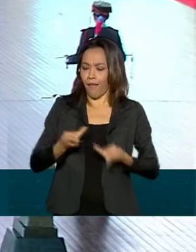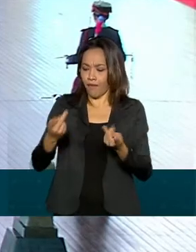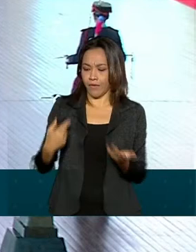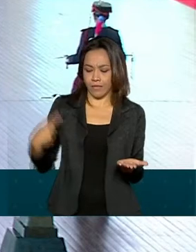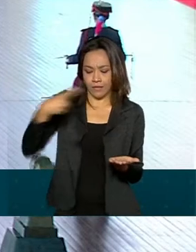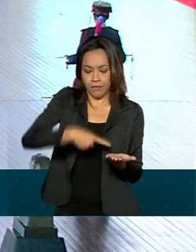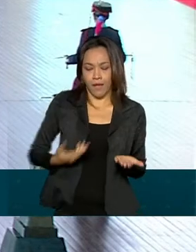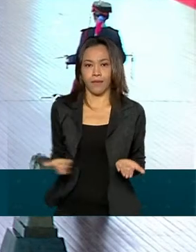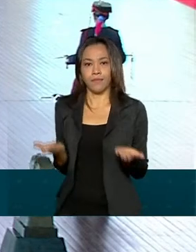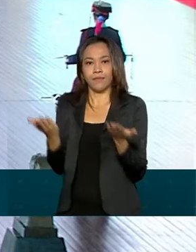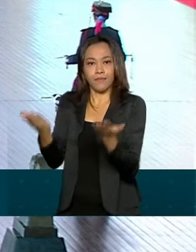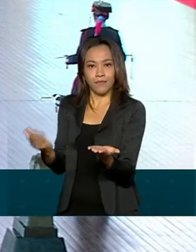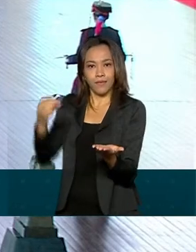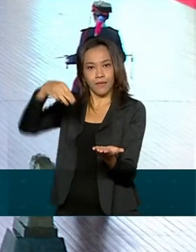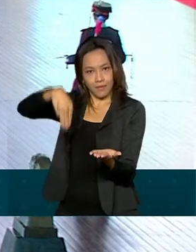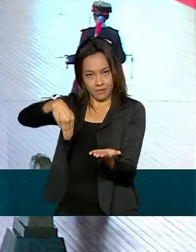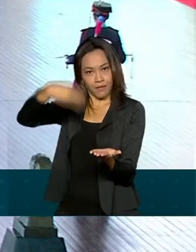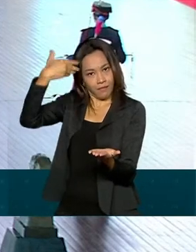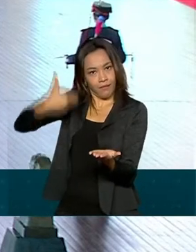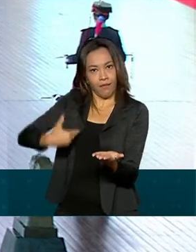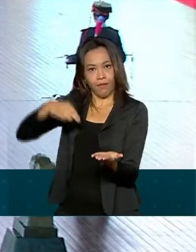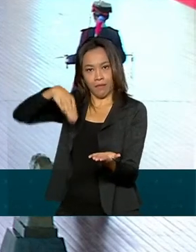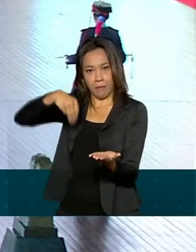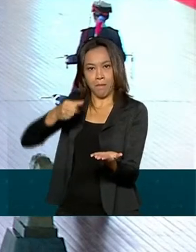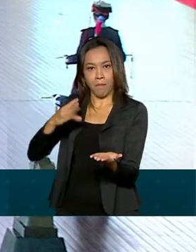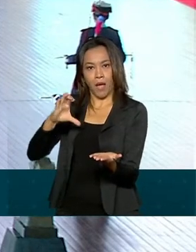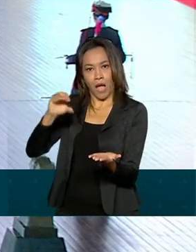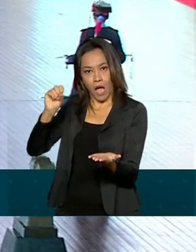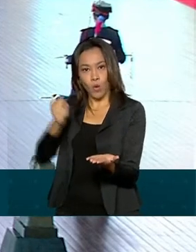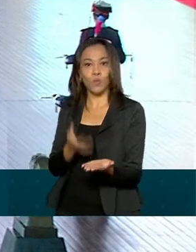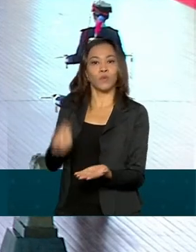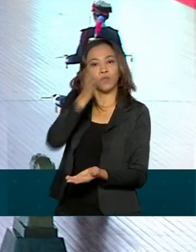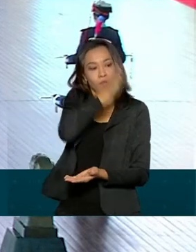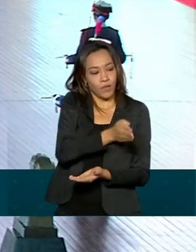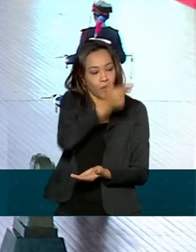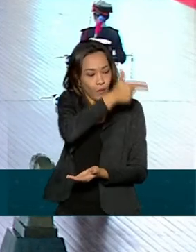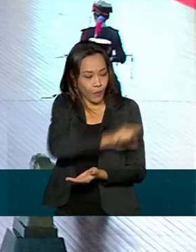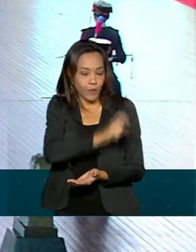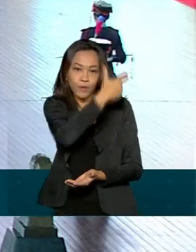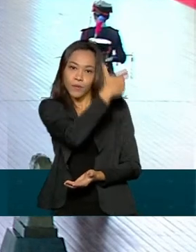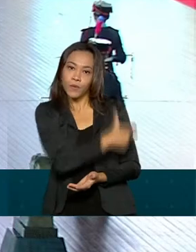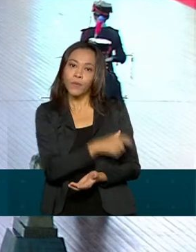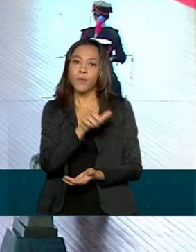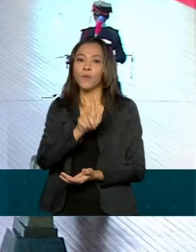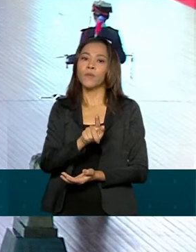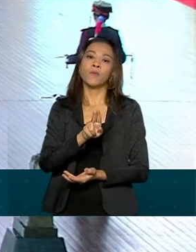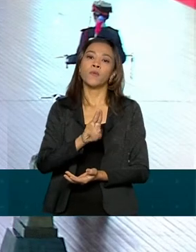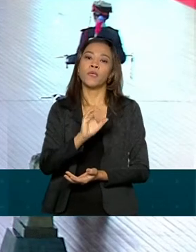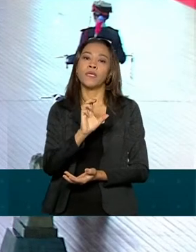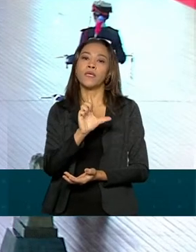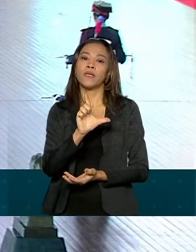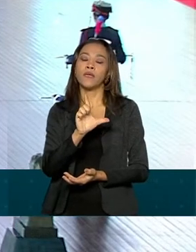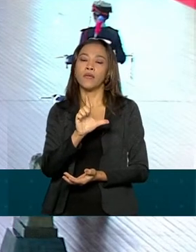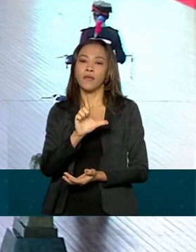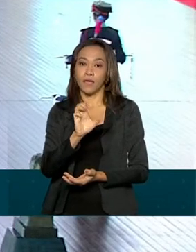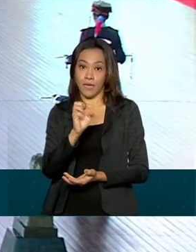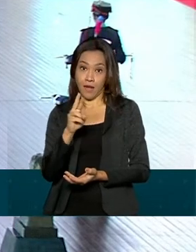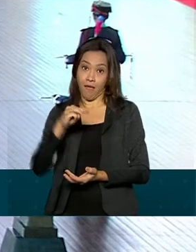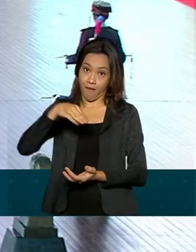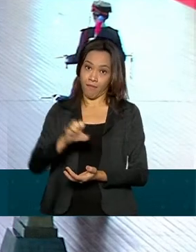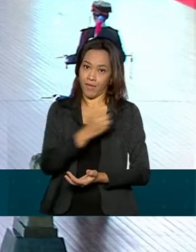Infantaria Marco Antônio Barbosa de Abreu Filho e o Cadete de artilharia Guilherme Alves da Cruz